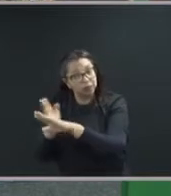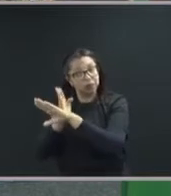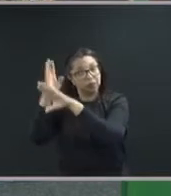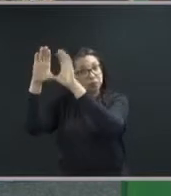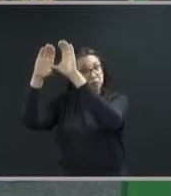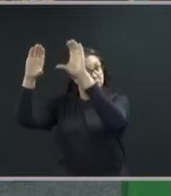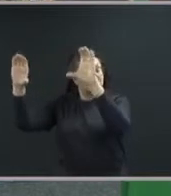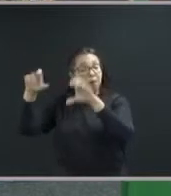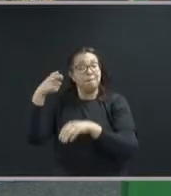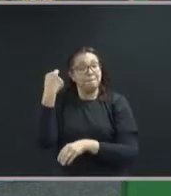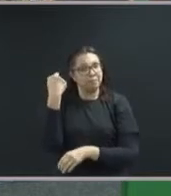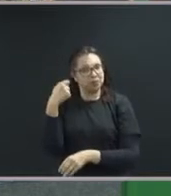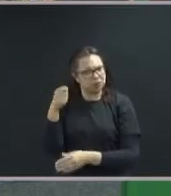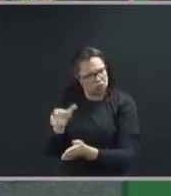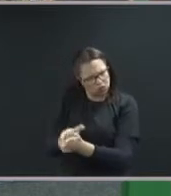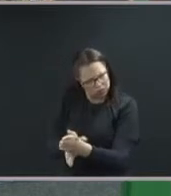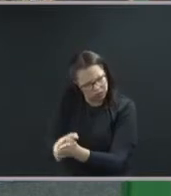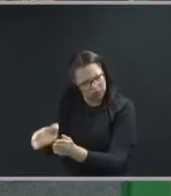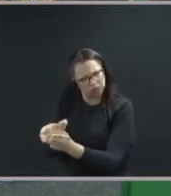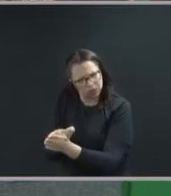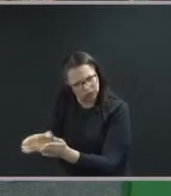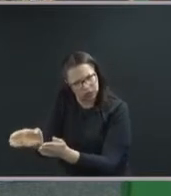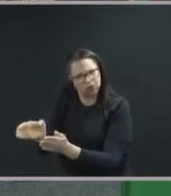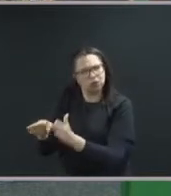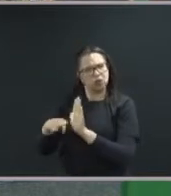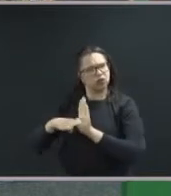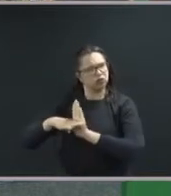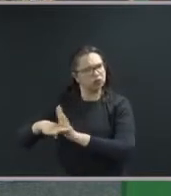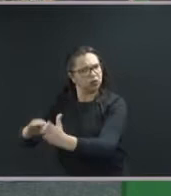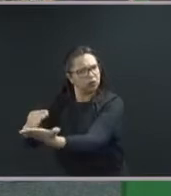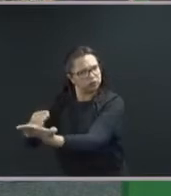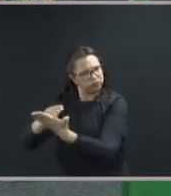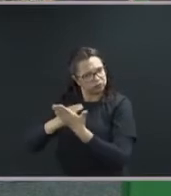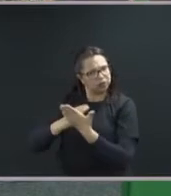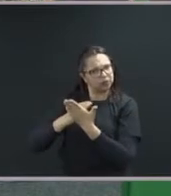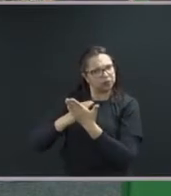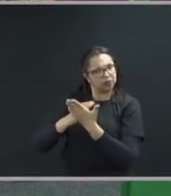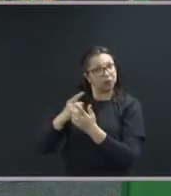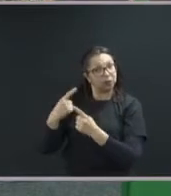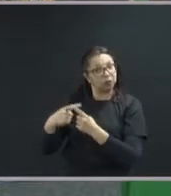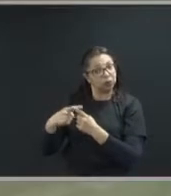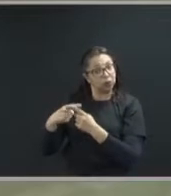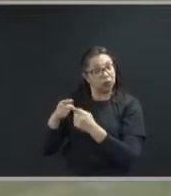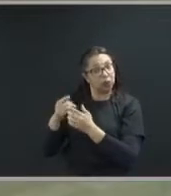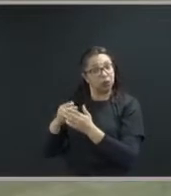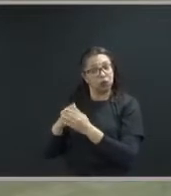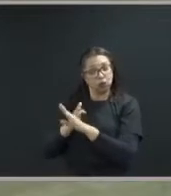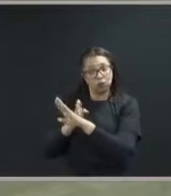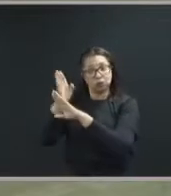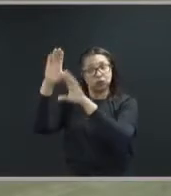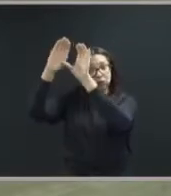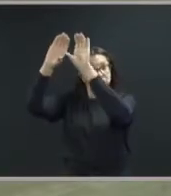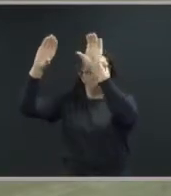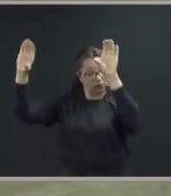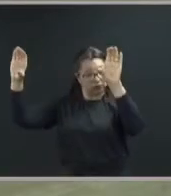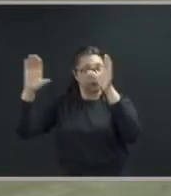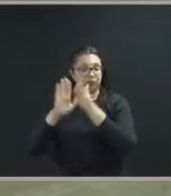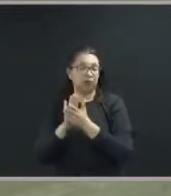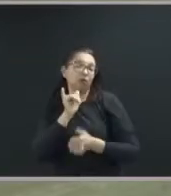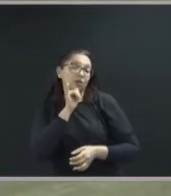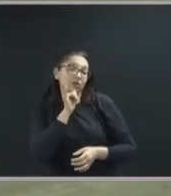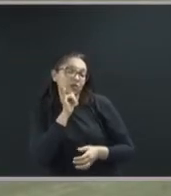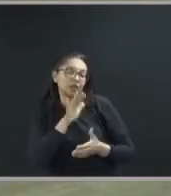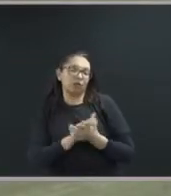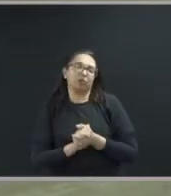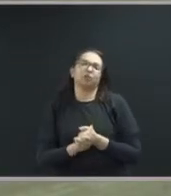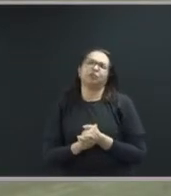ademoestando uns aos outros. Uma irmã veio falar comigo que falou com uma irmã num procedimento que ela foi pega, E a irmã estava chorando, falou, ô, pastor, eu fui falar com